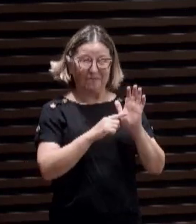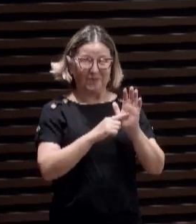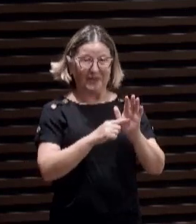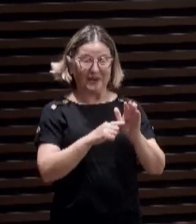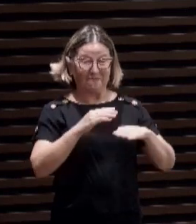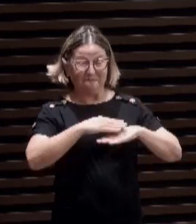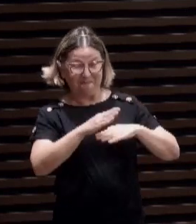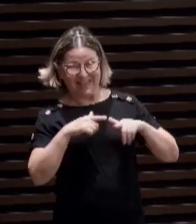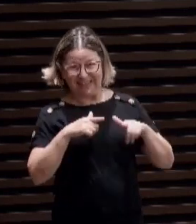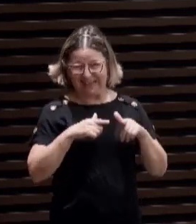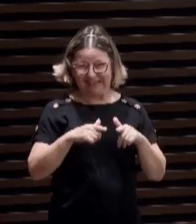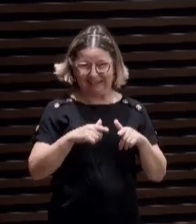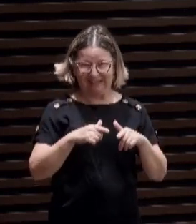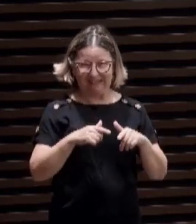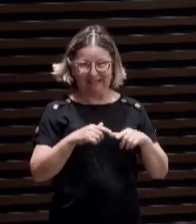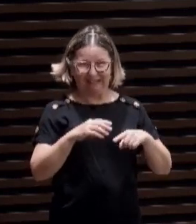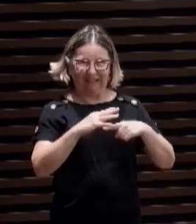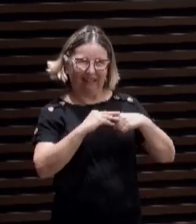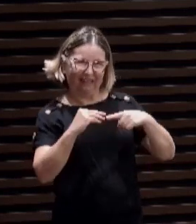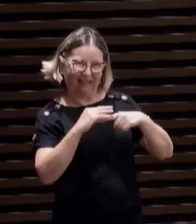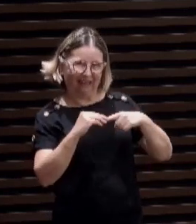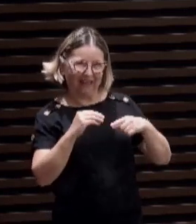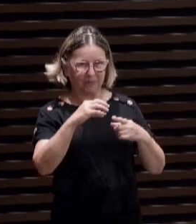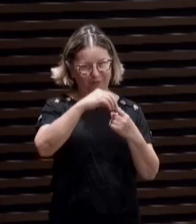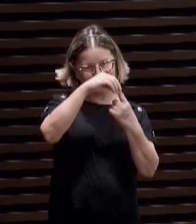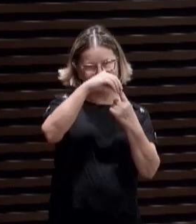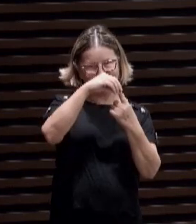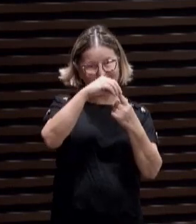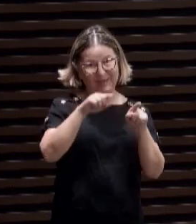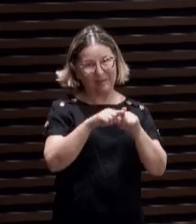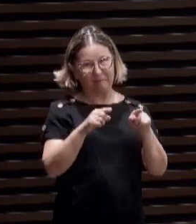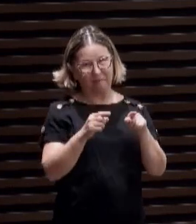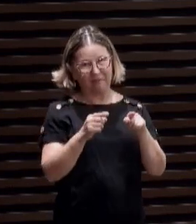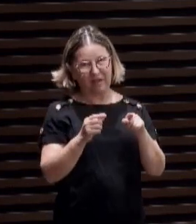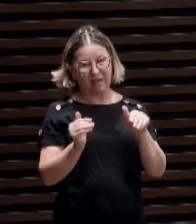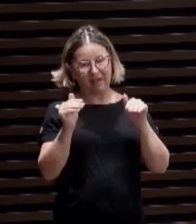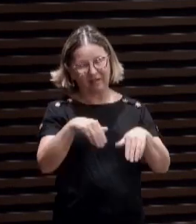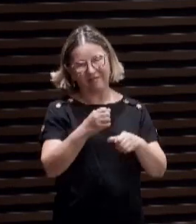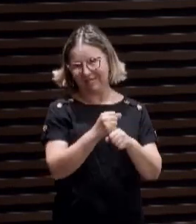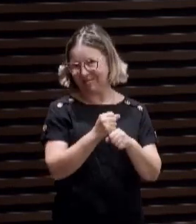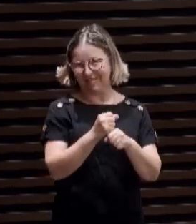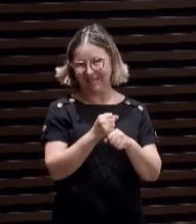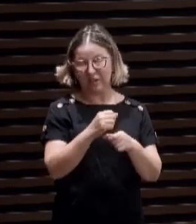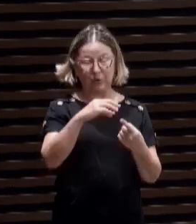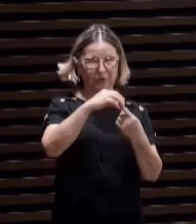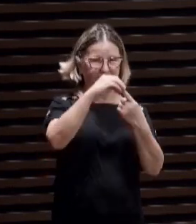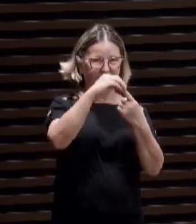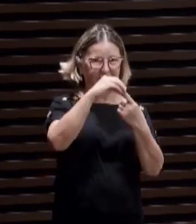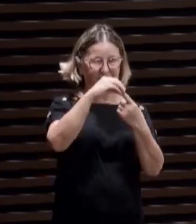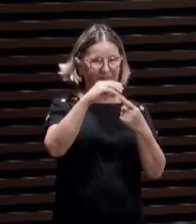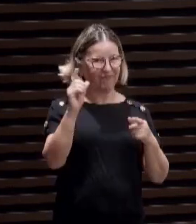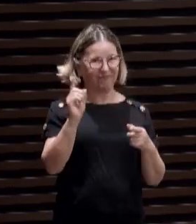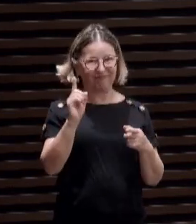patrão. Mas no fim do ano, o patrão não usou da mesma atitude para com aquele setor da